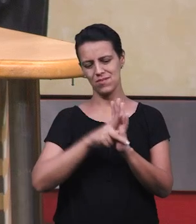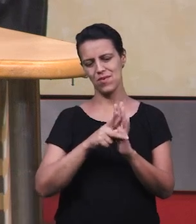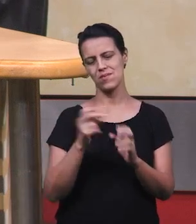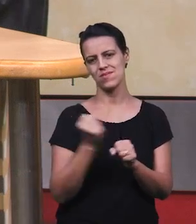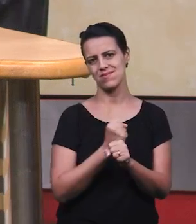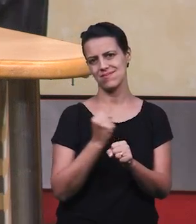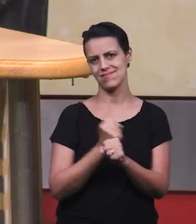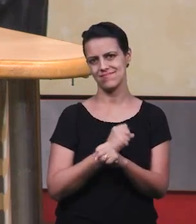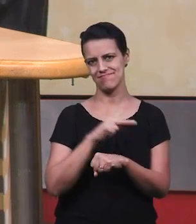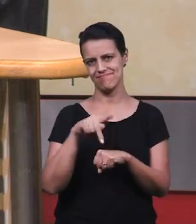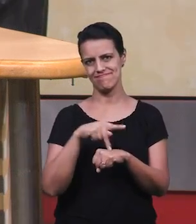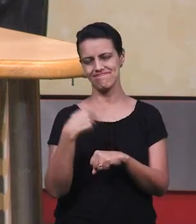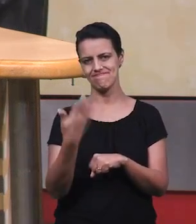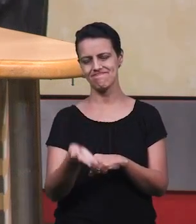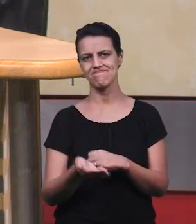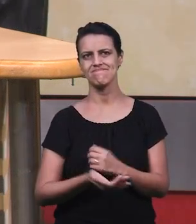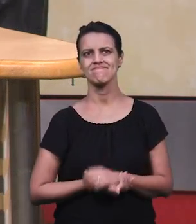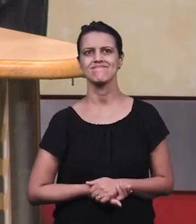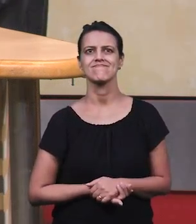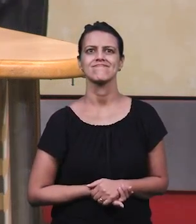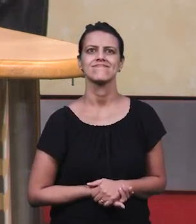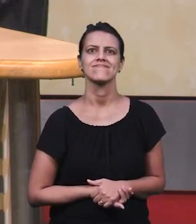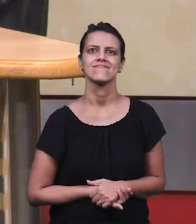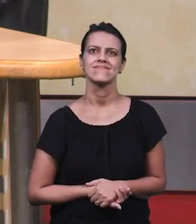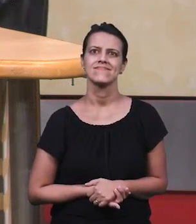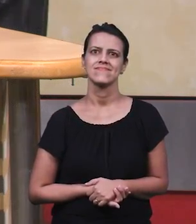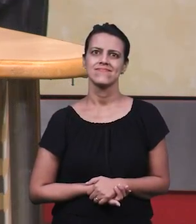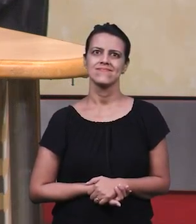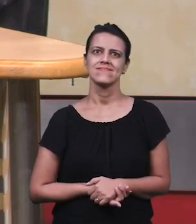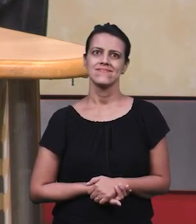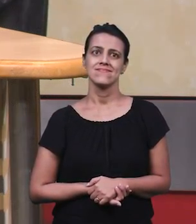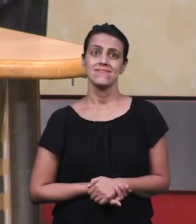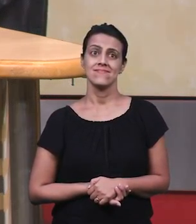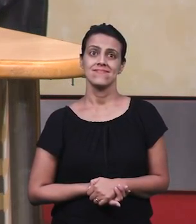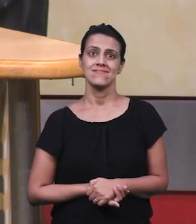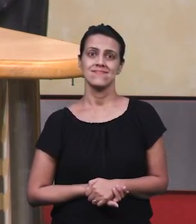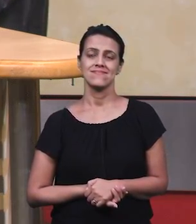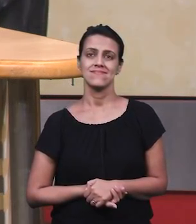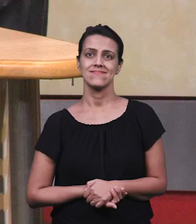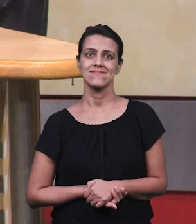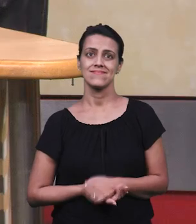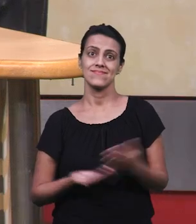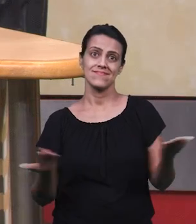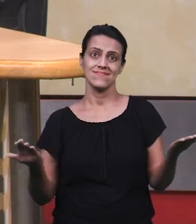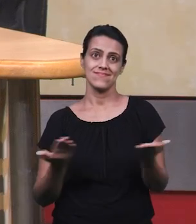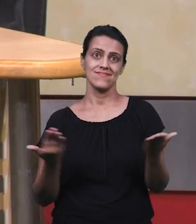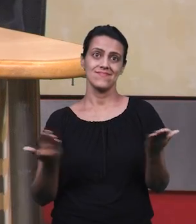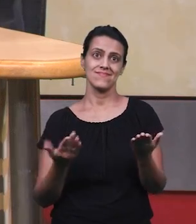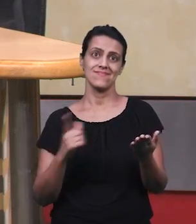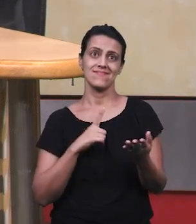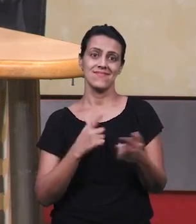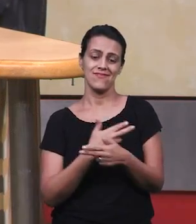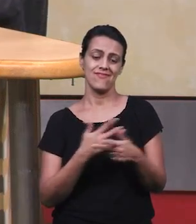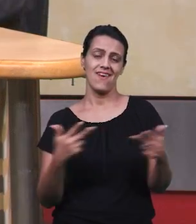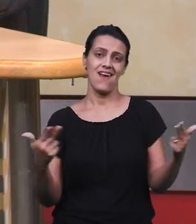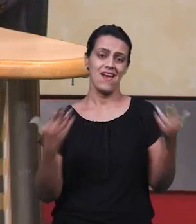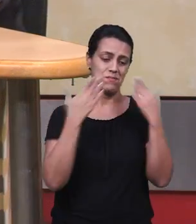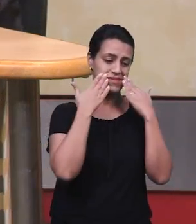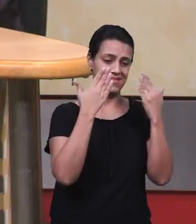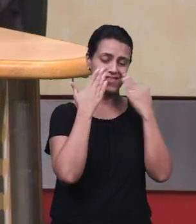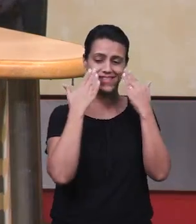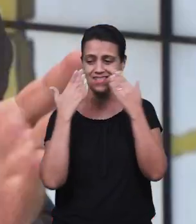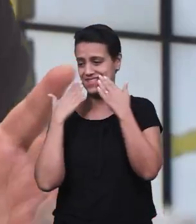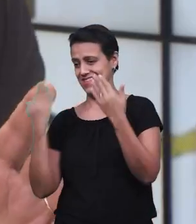obra no exterior. Amém, amém. Bom, Josias, você, isso aí. Hoje a gente tem um monte de apresentador aqui,